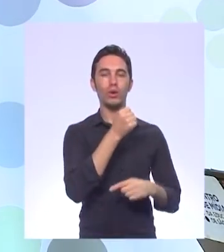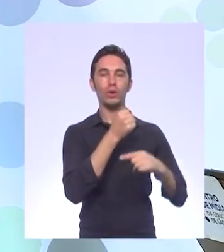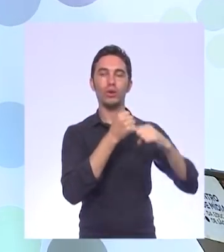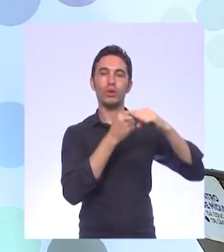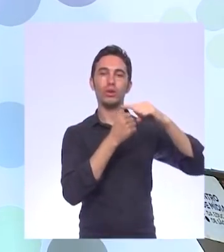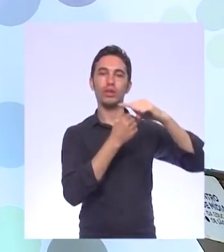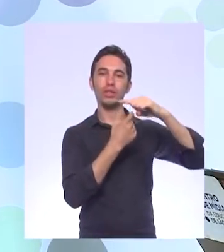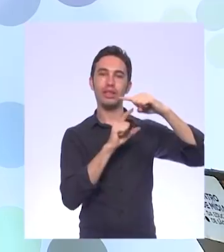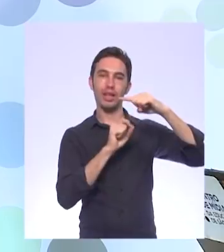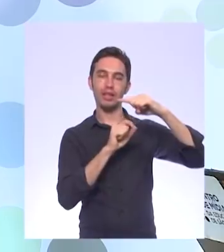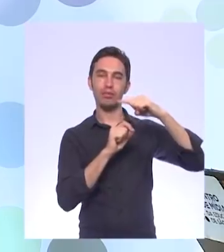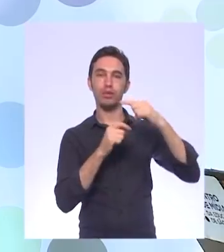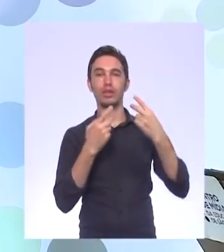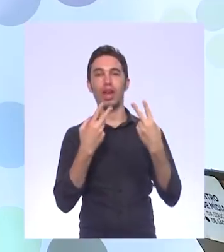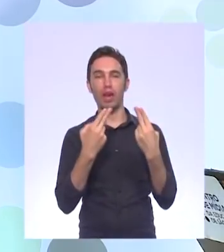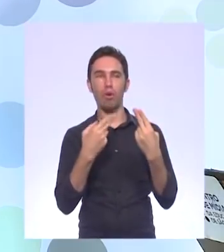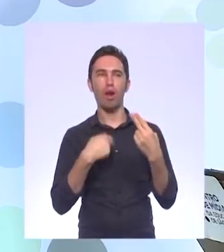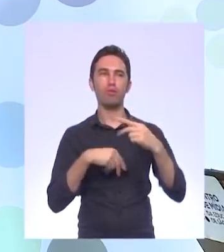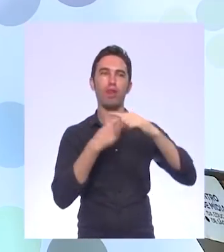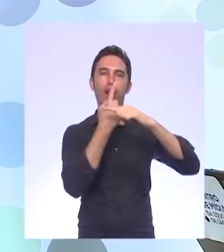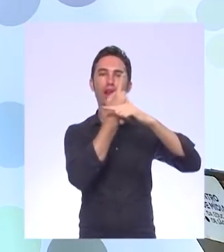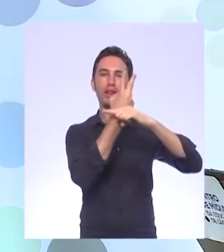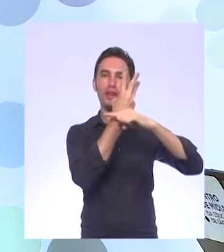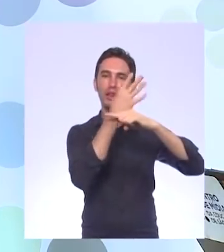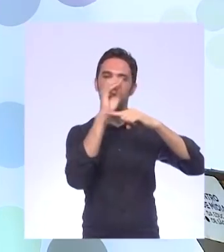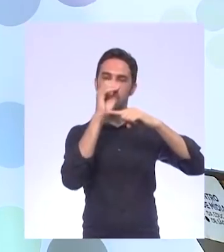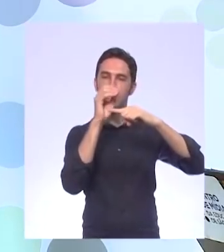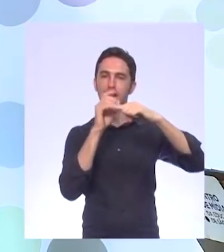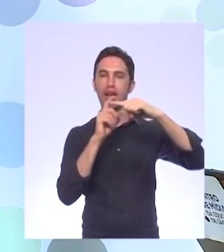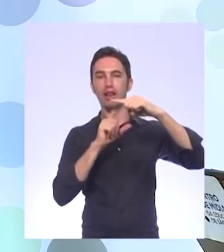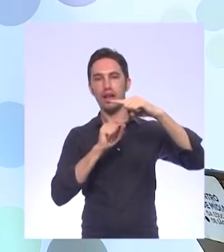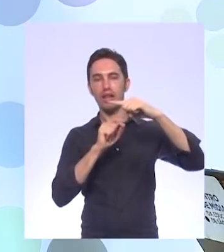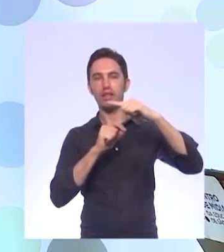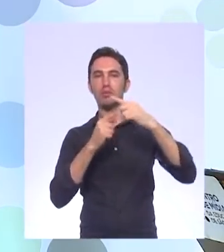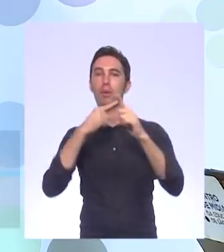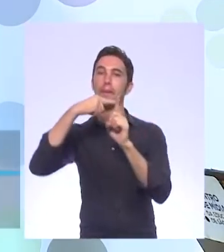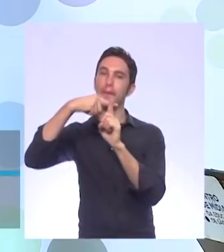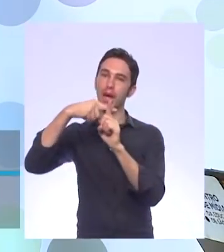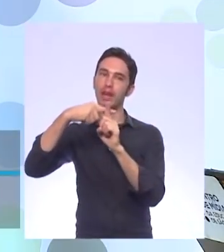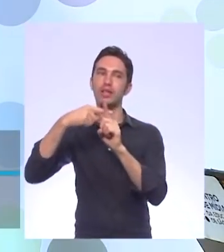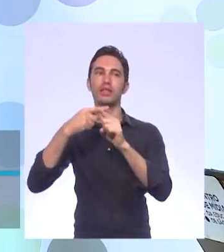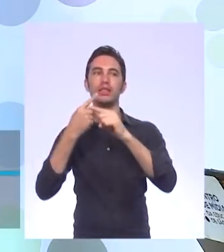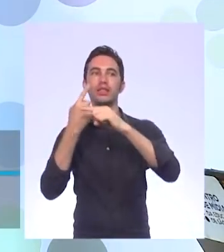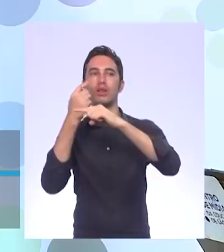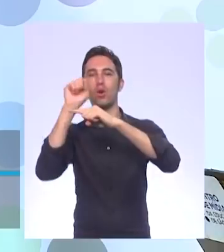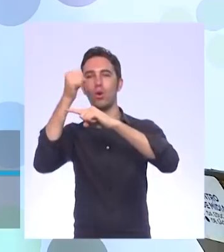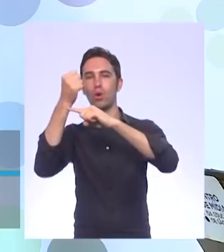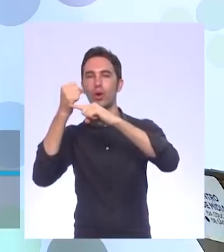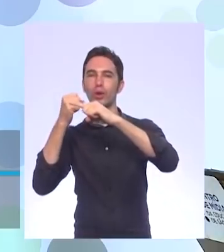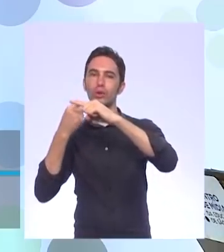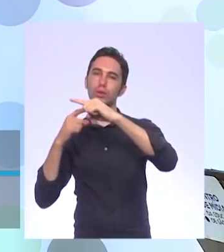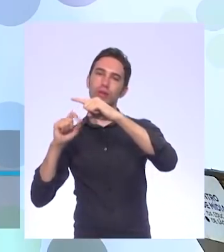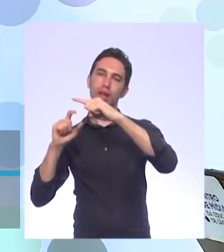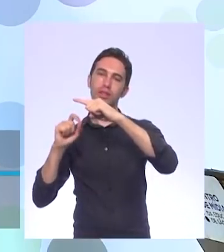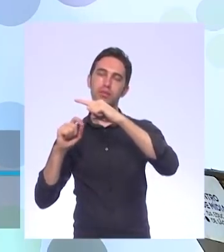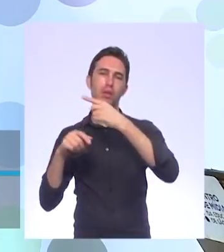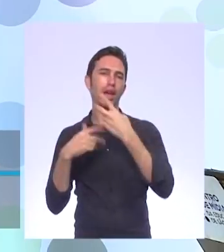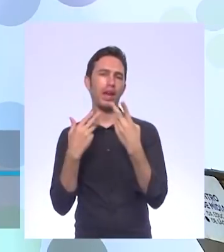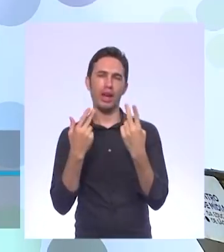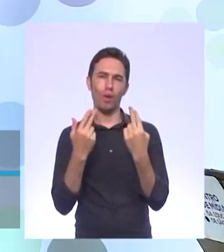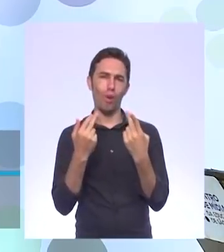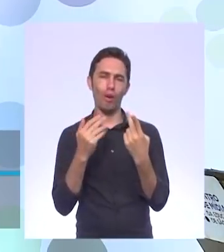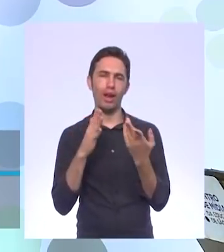30 décimos que são três inteiros mais oito décimos é tudo a mesma coisa tá são formas de representar